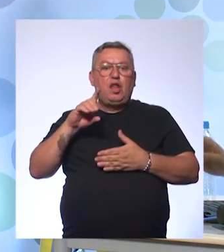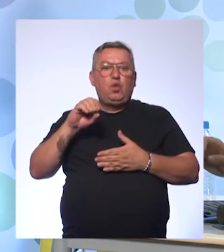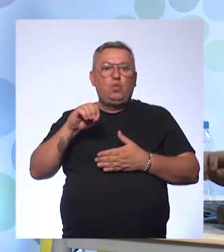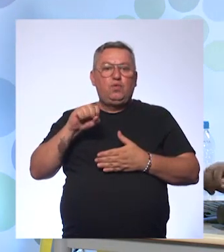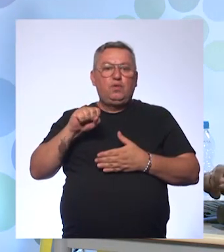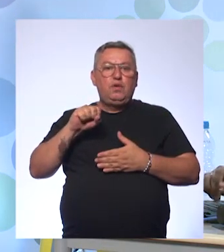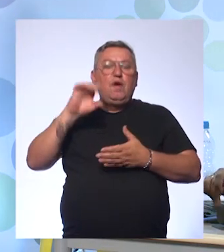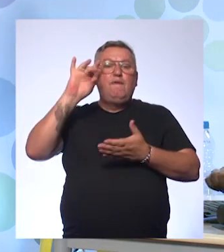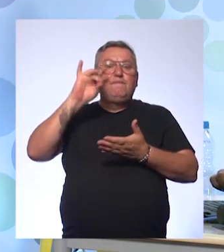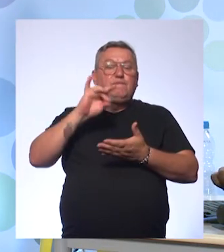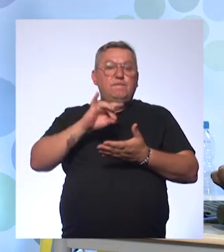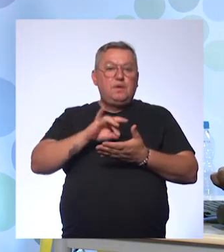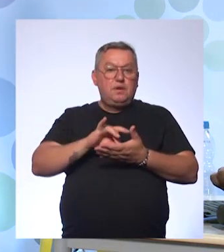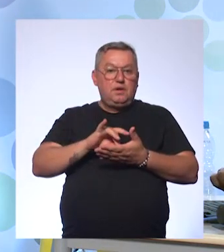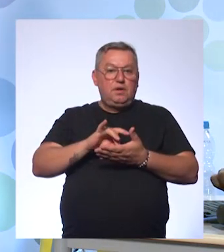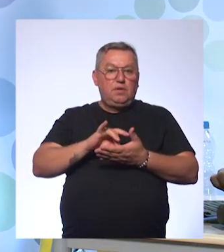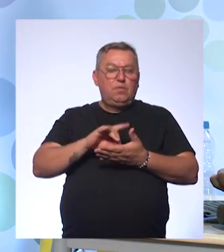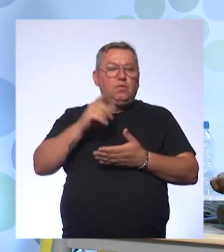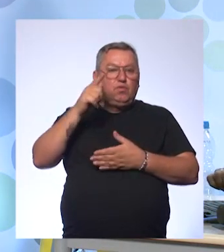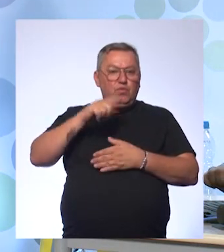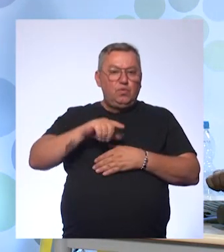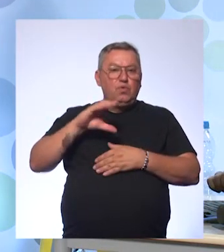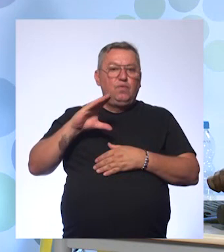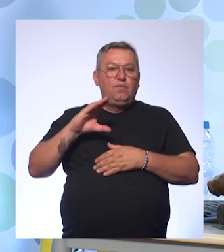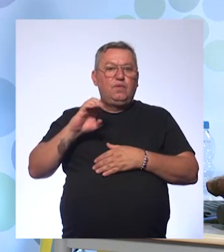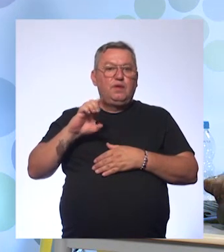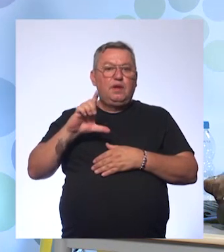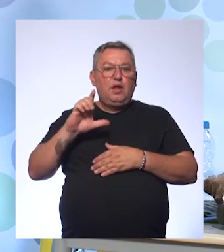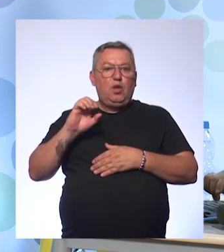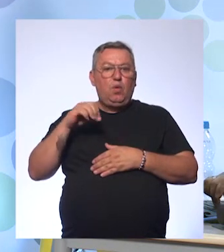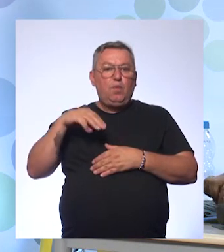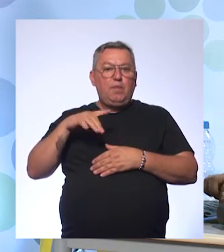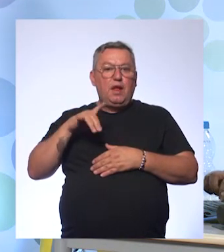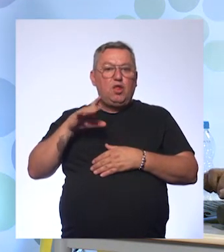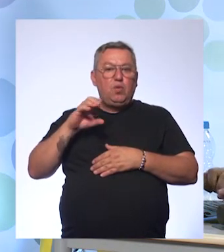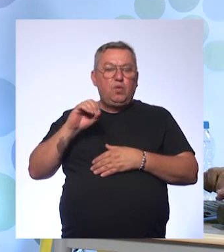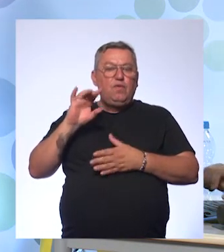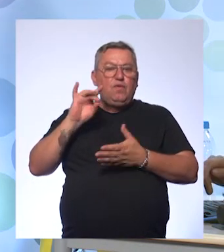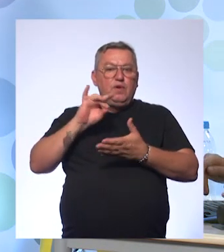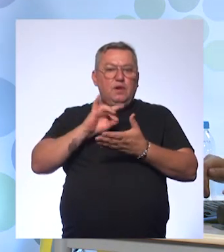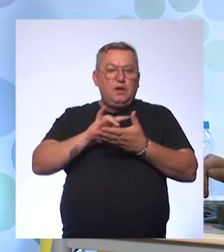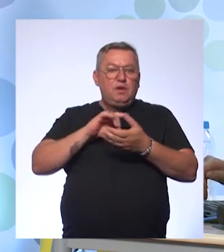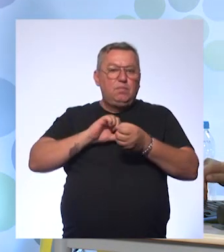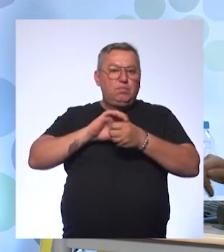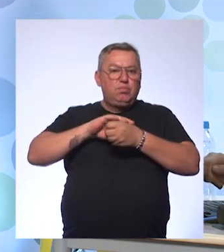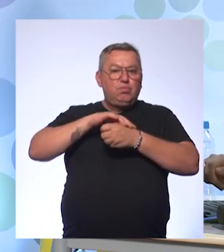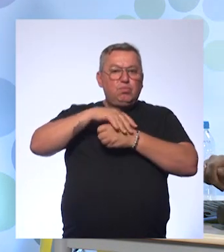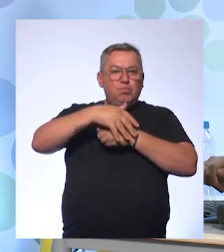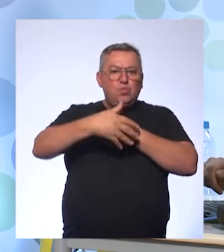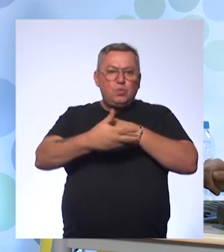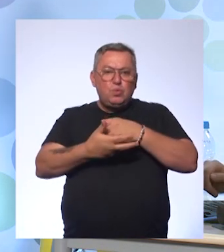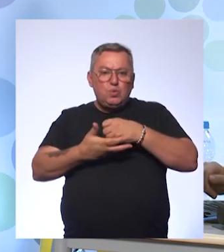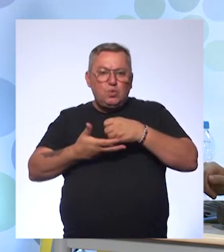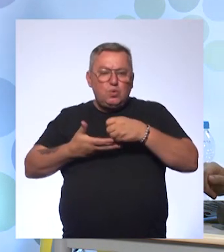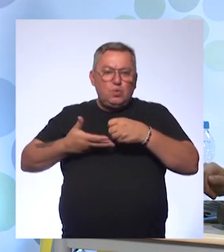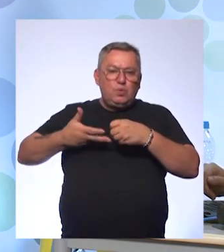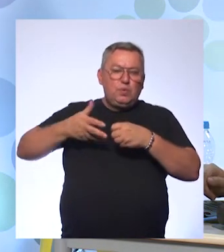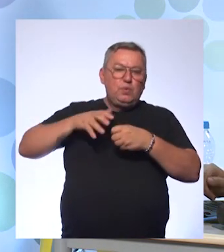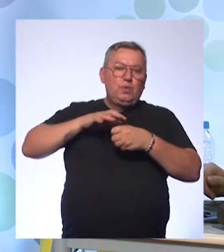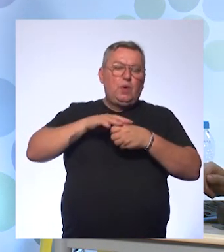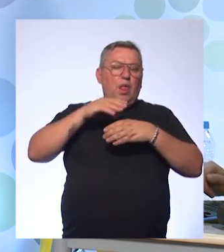são aqueles que têm justamente a mesoderme ali revestindo todas as vísceras,